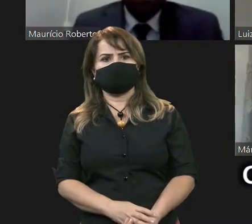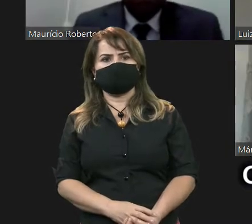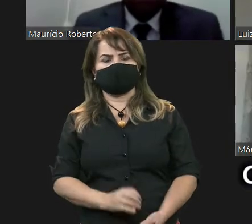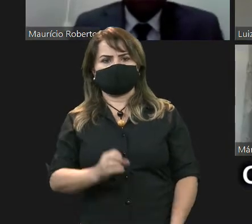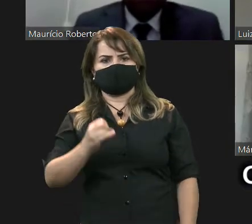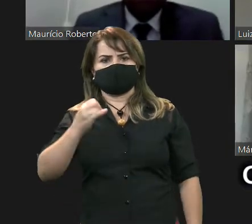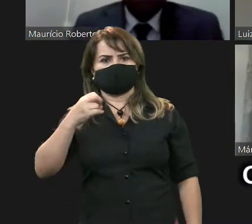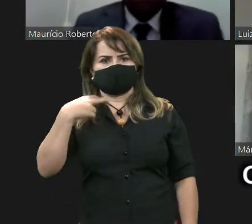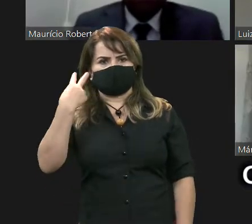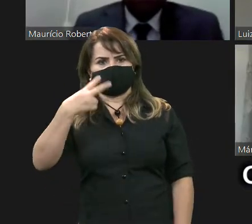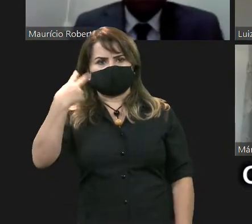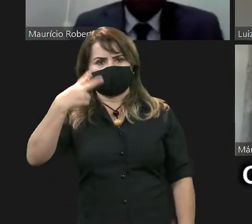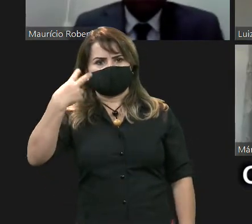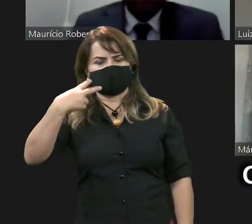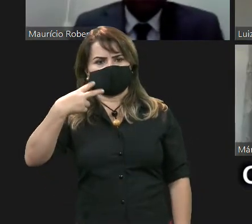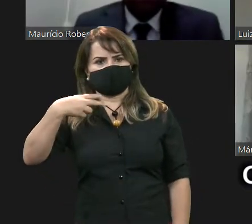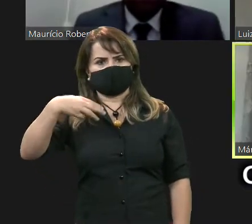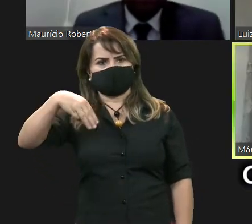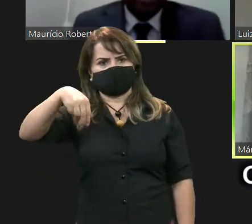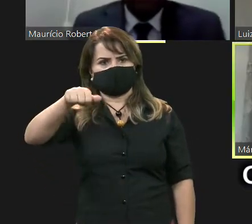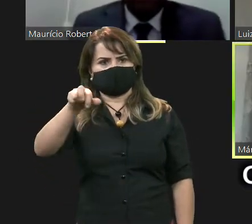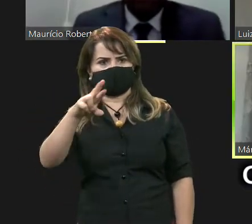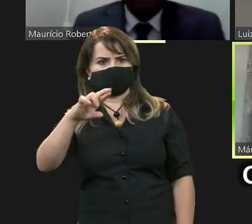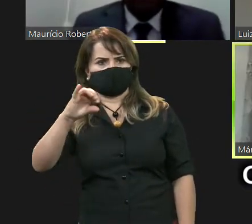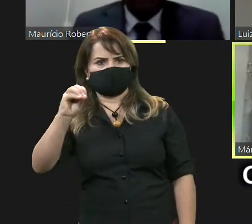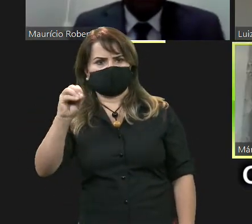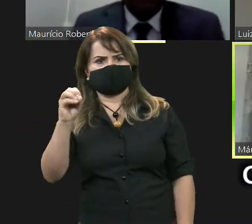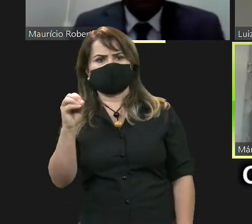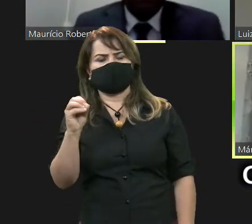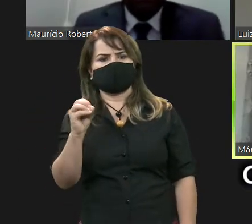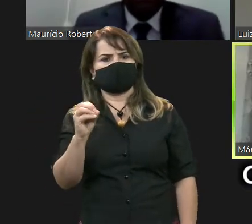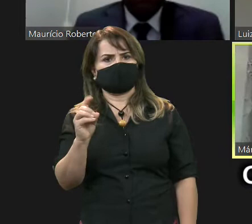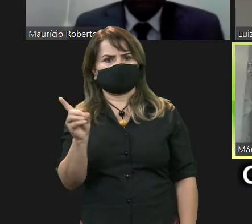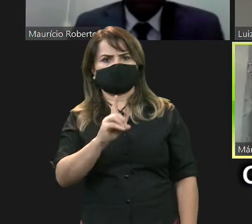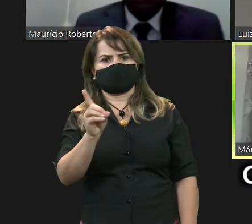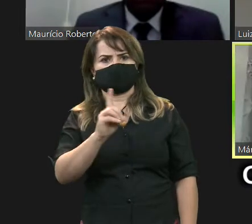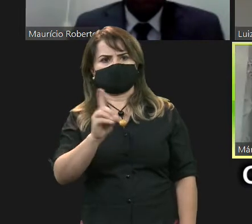Vereador Maurício Roberto. Não.